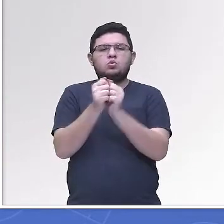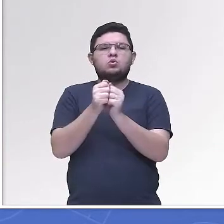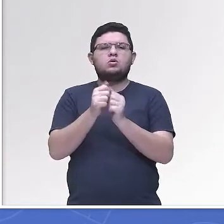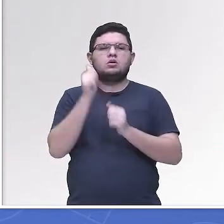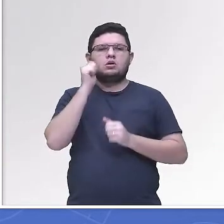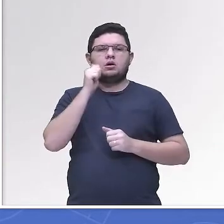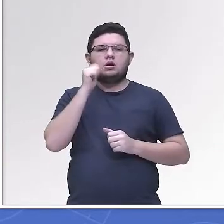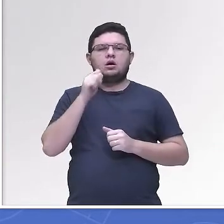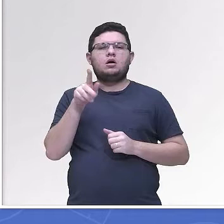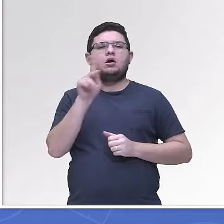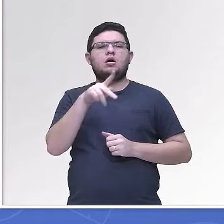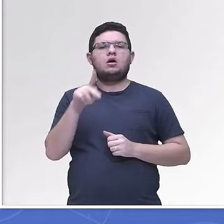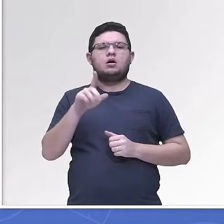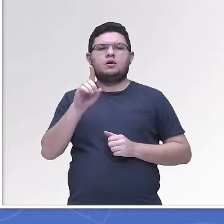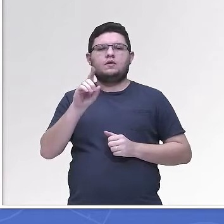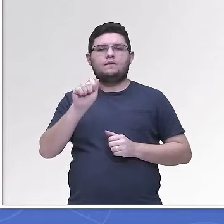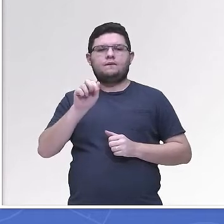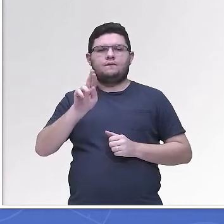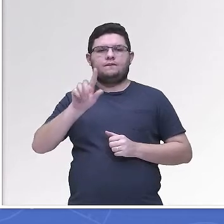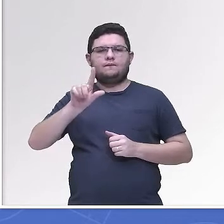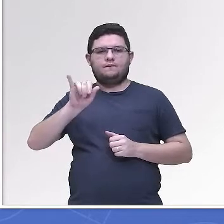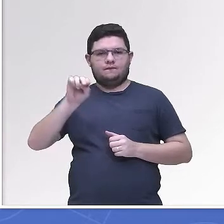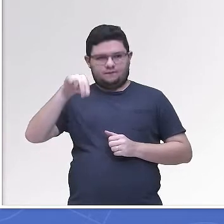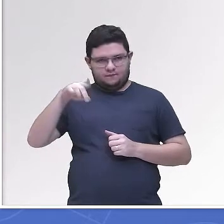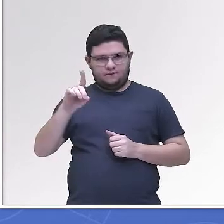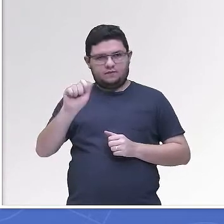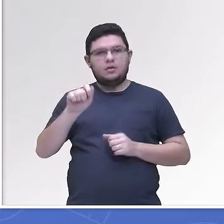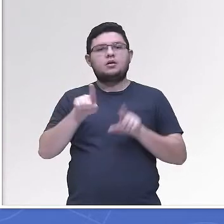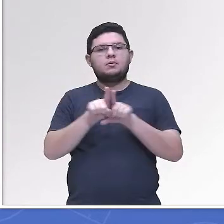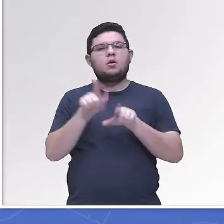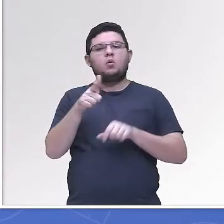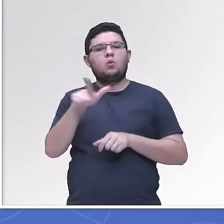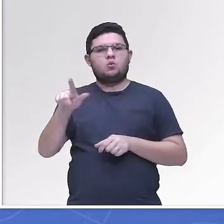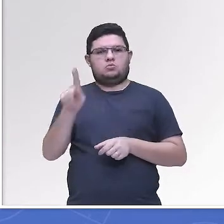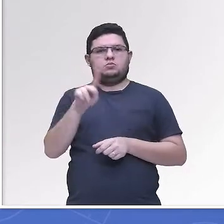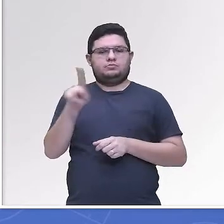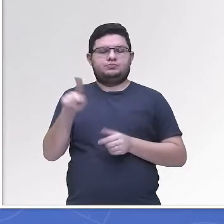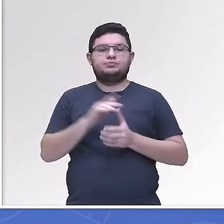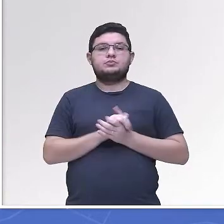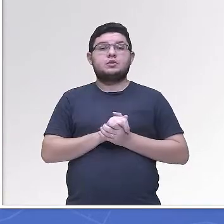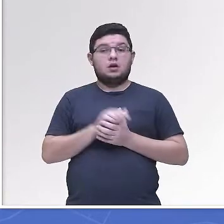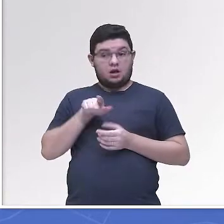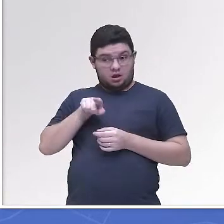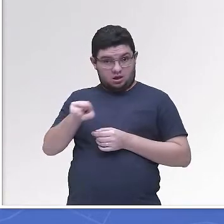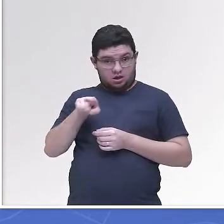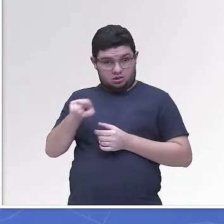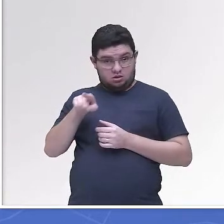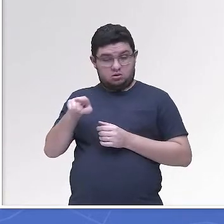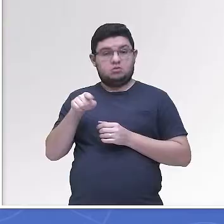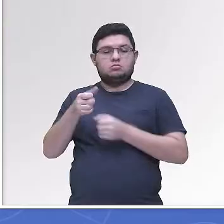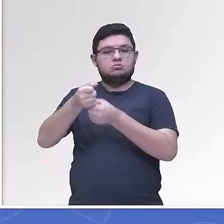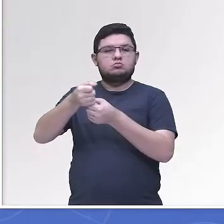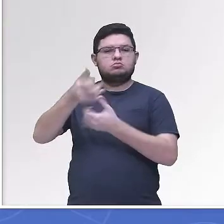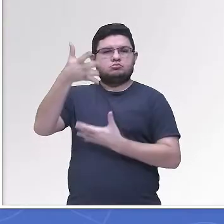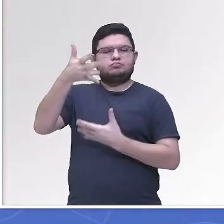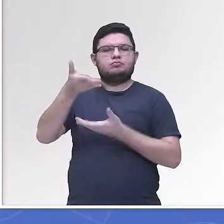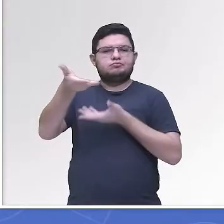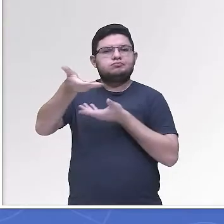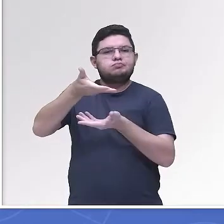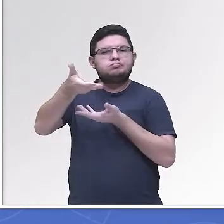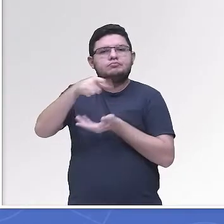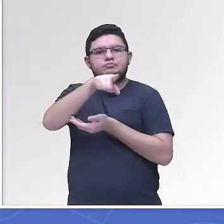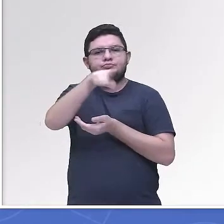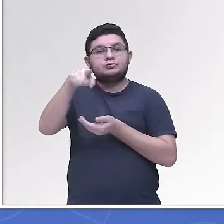chat do aplicativo Aula em Casa para tirar as dúvidas de vocês. Então, vocês podem entrar aí no chat, se quiserem